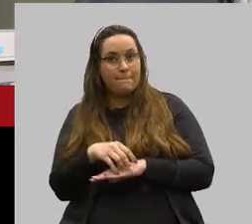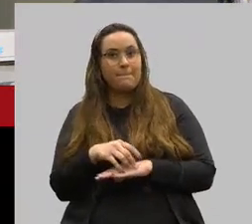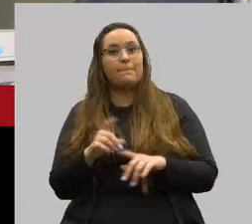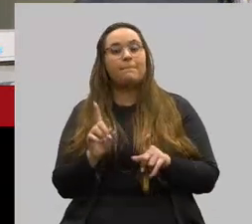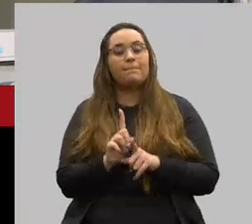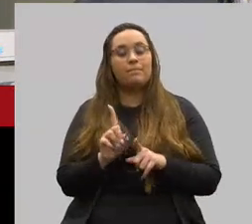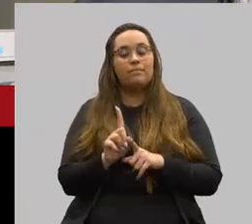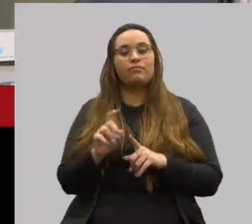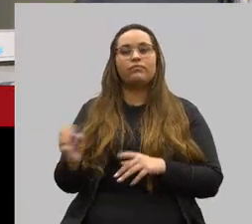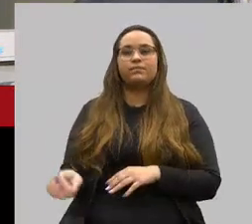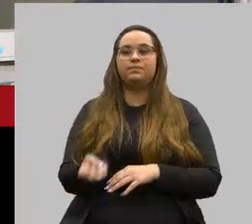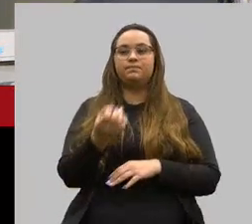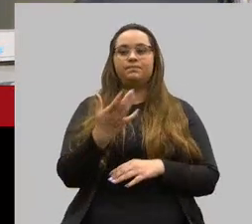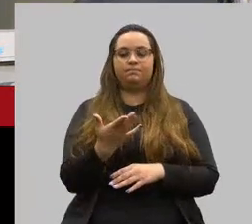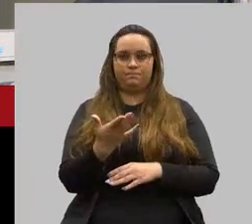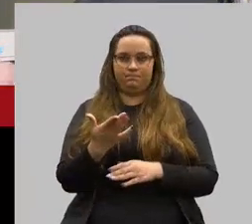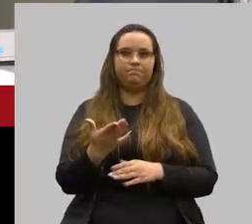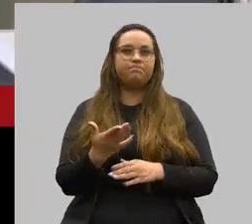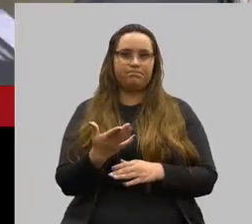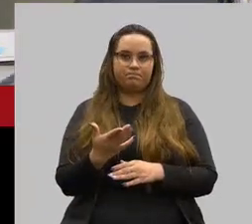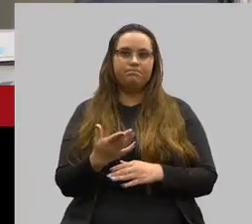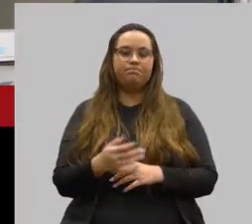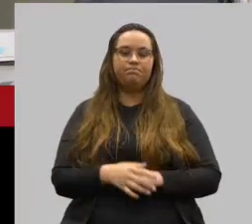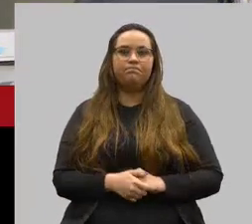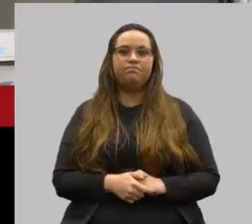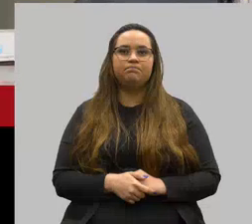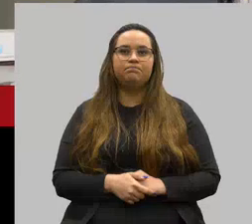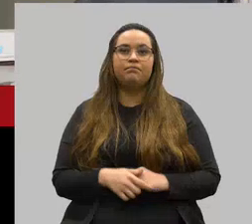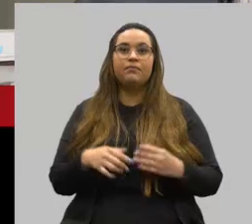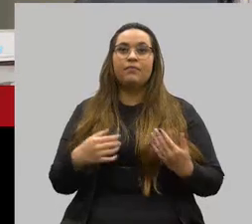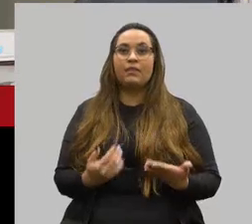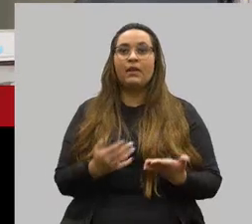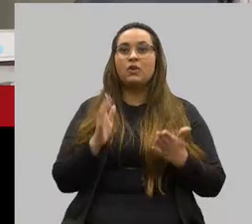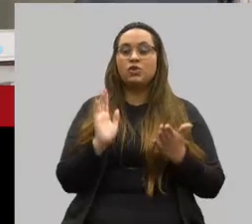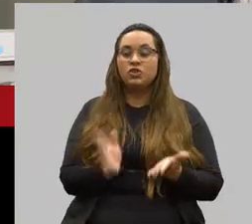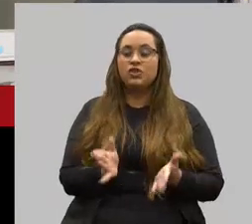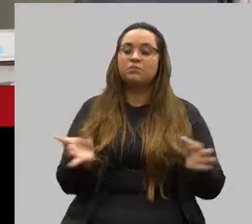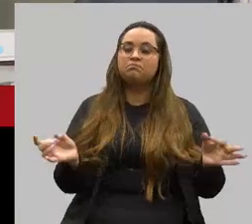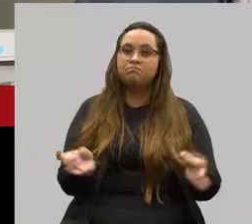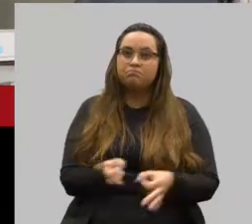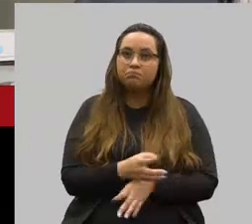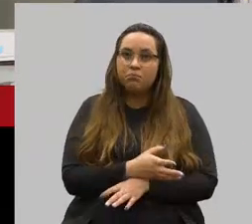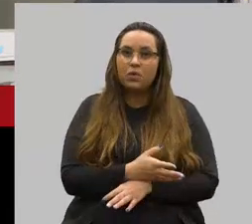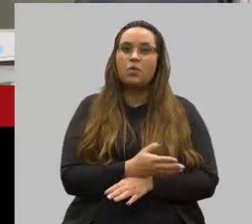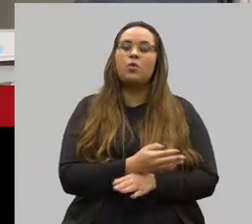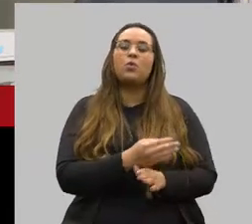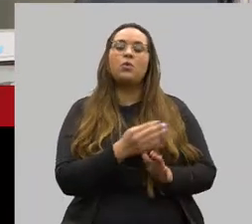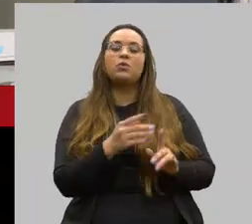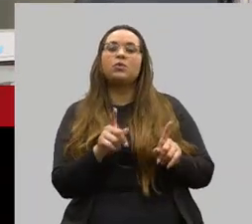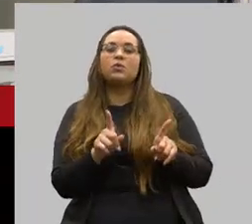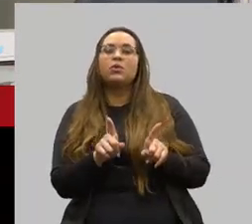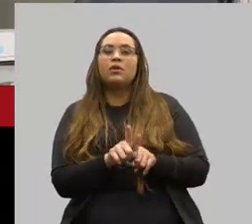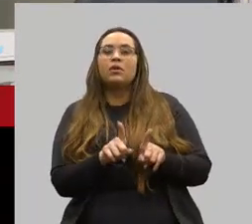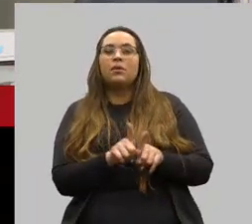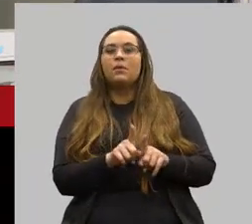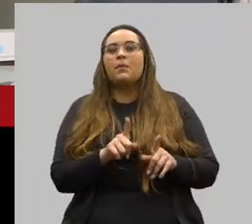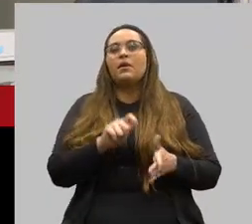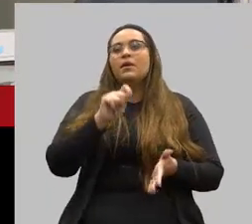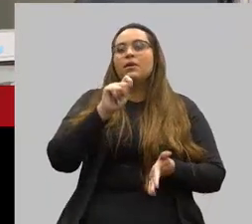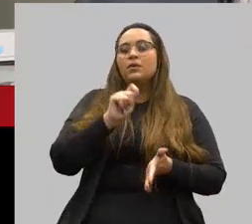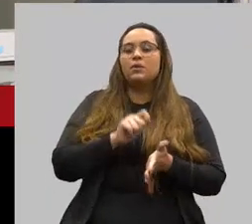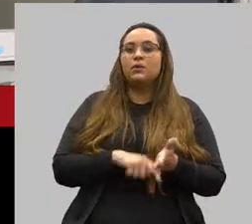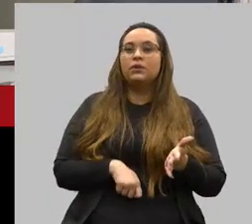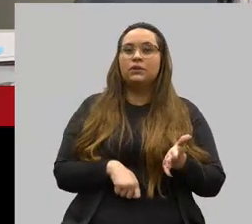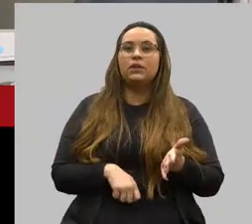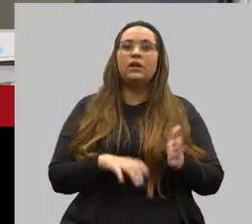aquisição e entrega né com recursos já ados algumas eh inclusive com contratos né